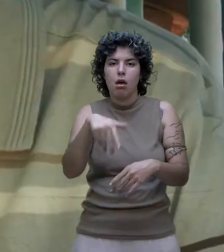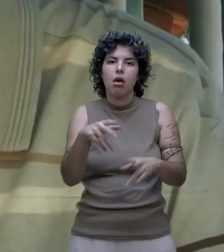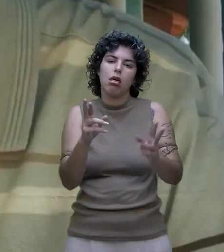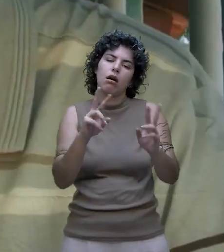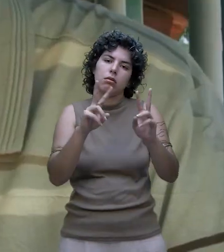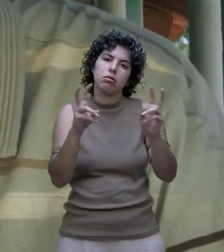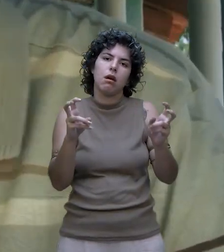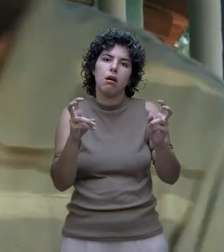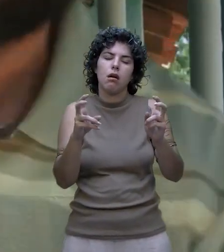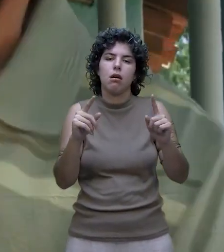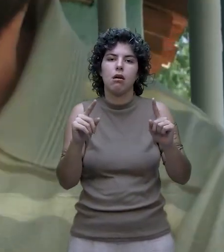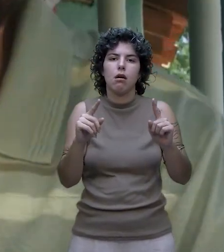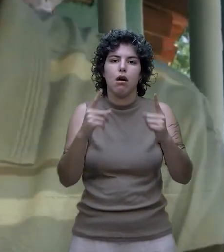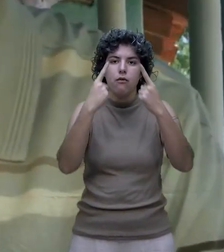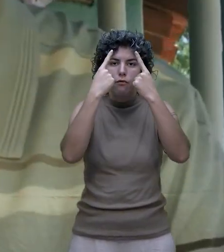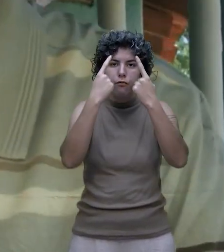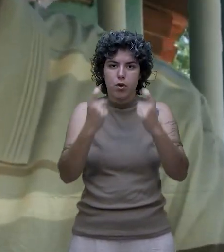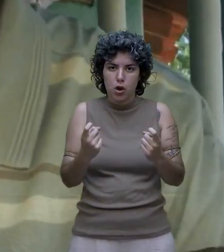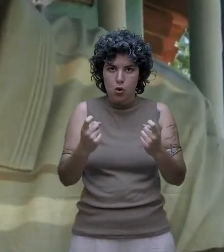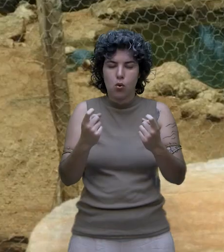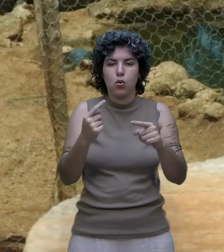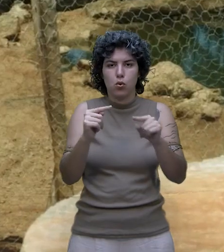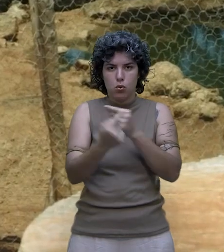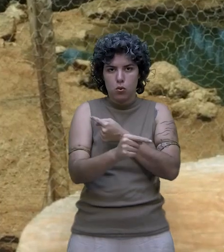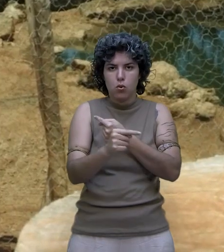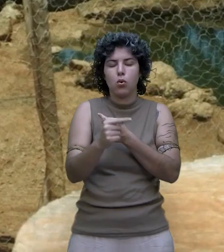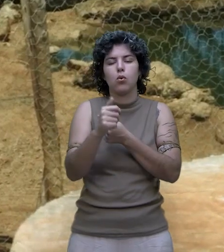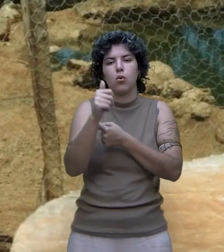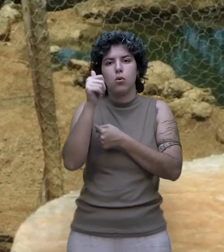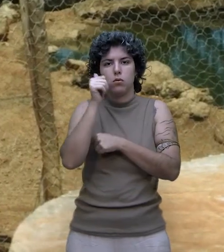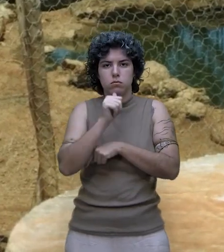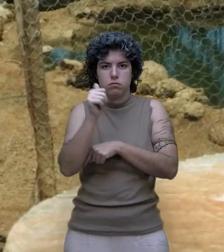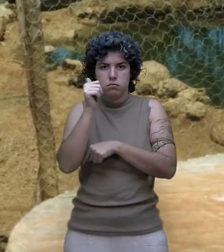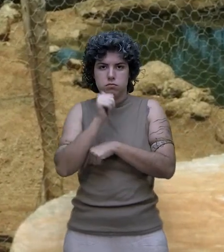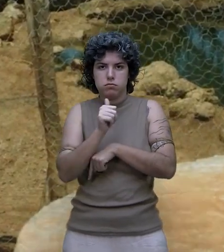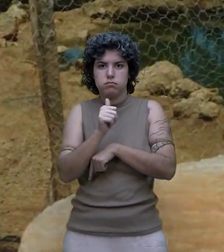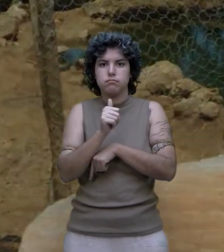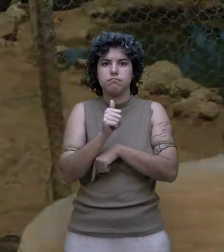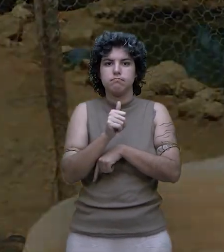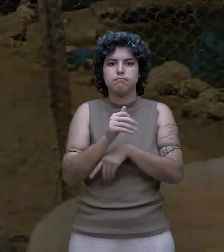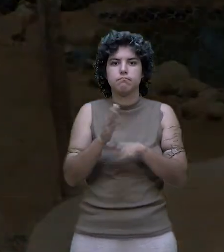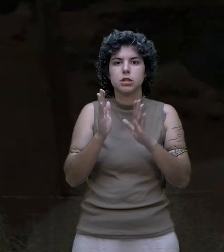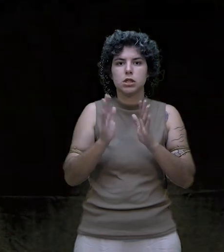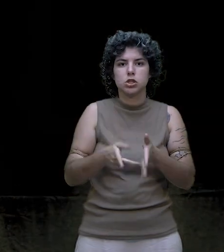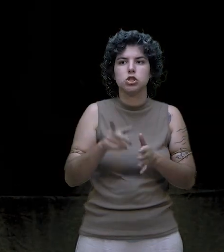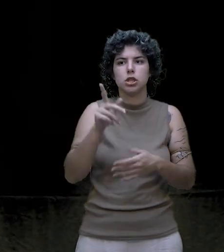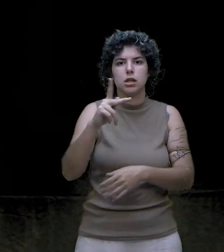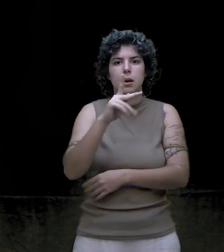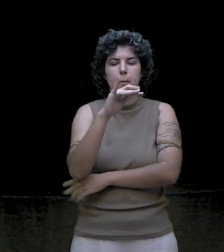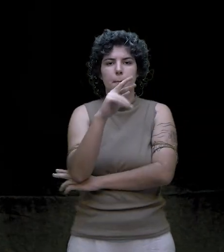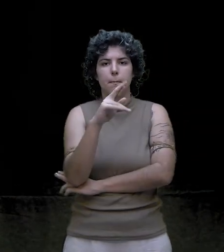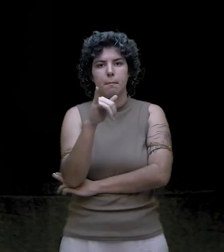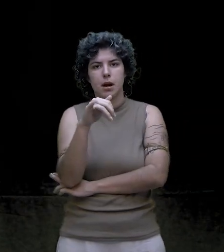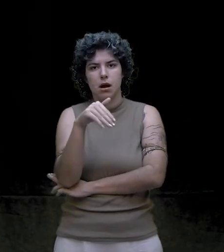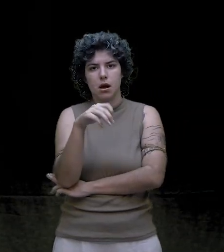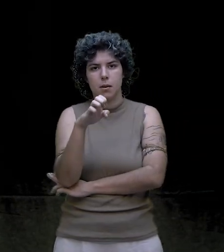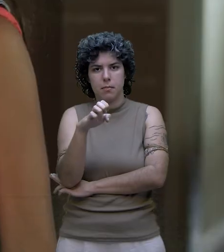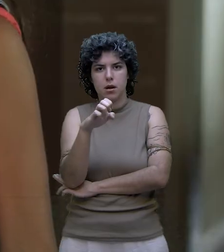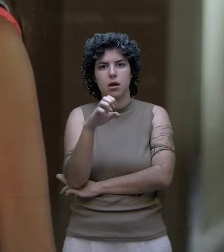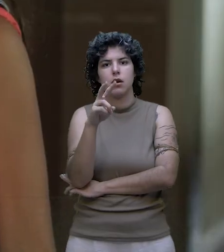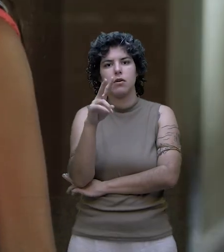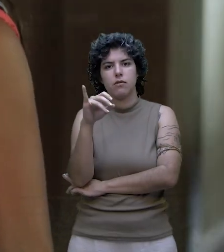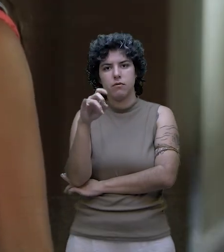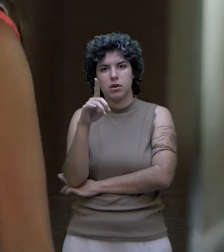que também tá viajando aí, tá na Prime Video, tá na Box Brasil Play,